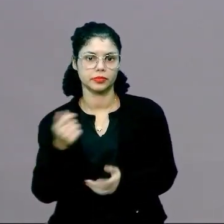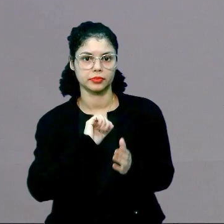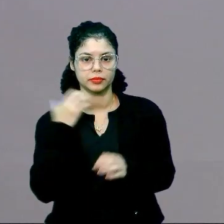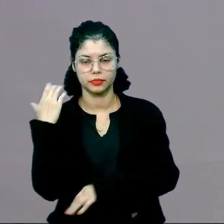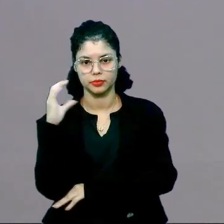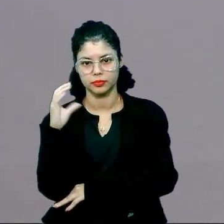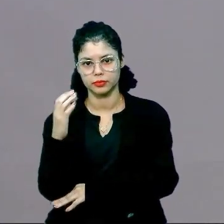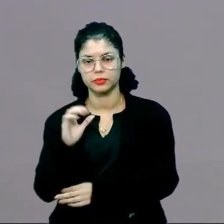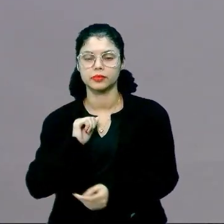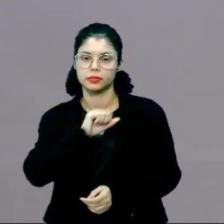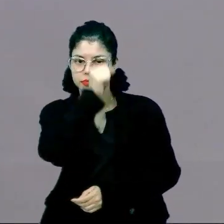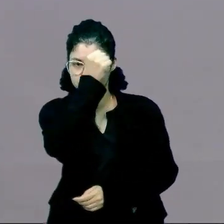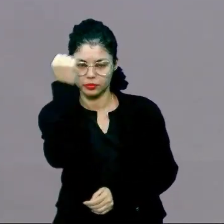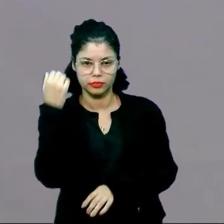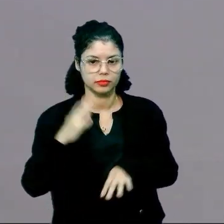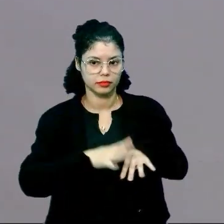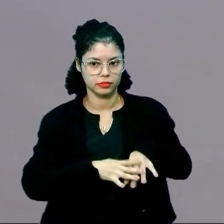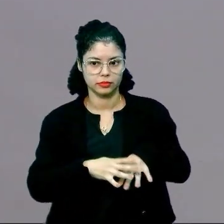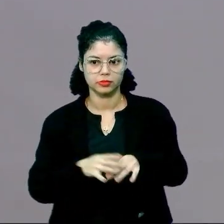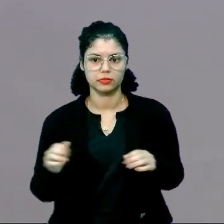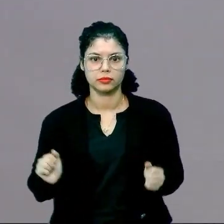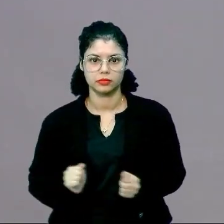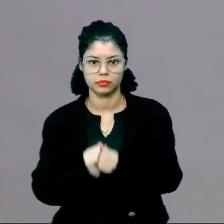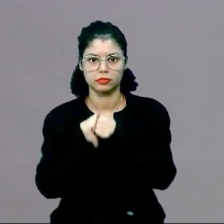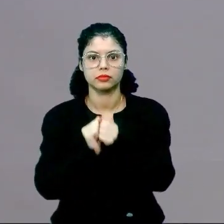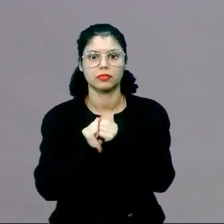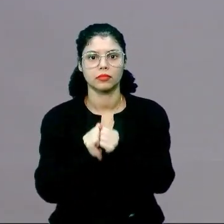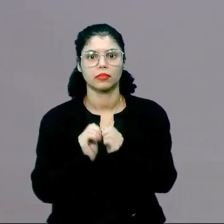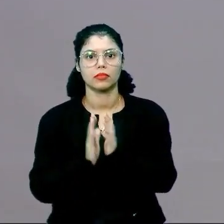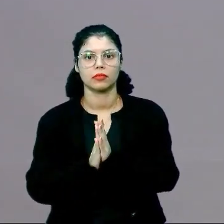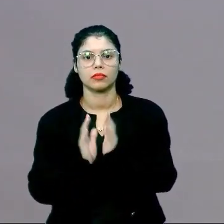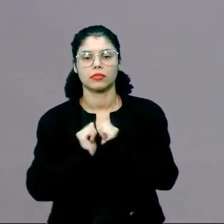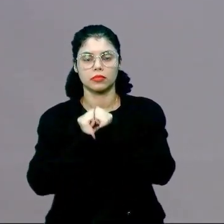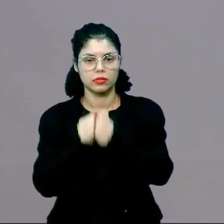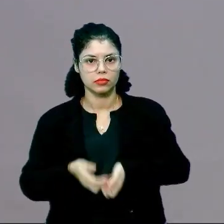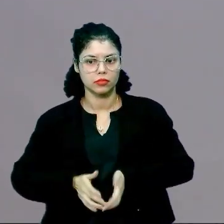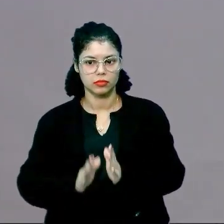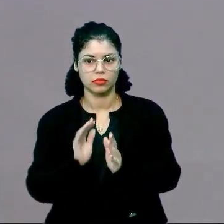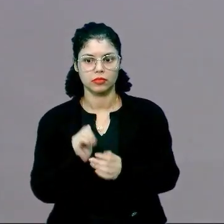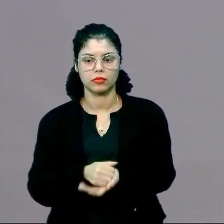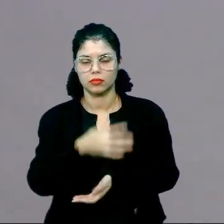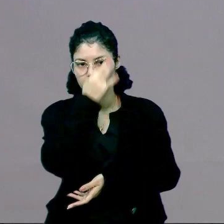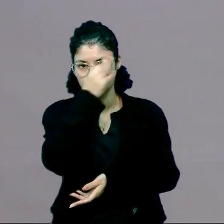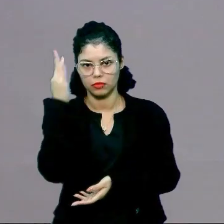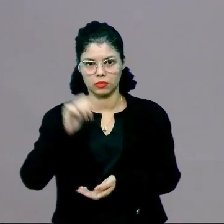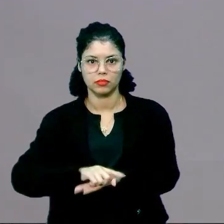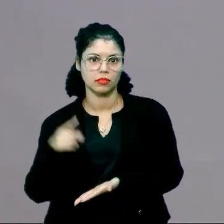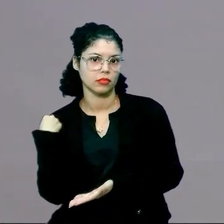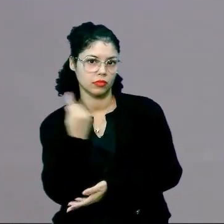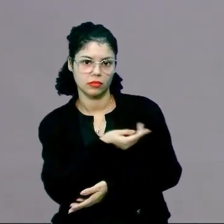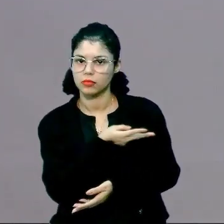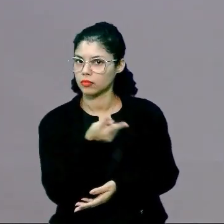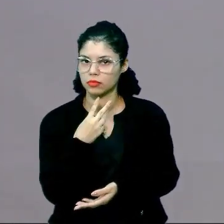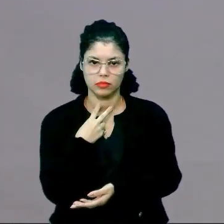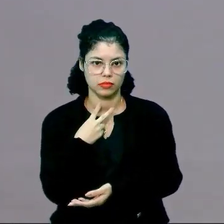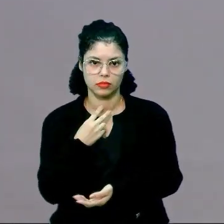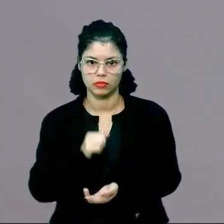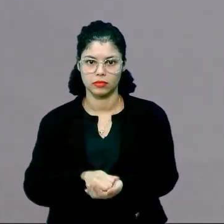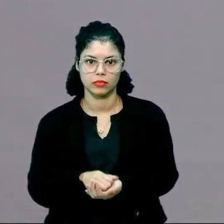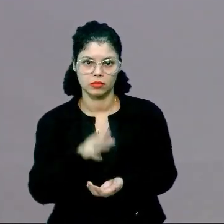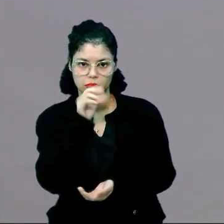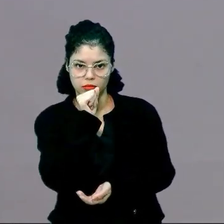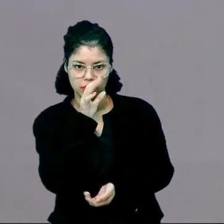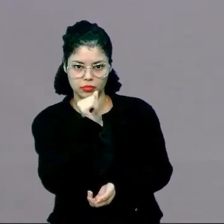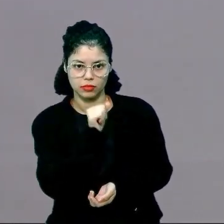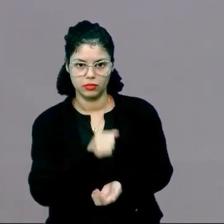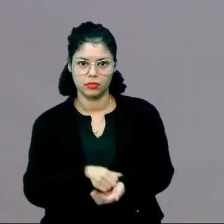ciências, como a sociologia, a matemática, elas vão nascer com a filosofia. Eu sempre costumo dizer que nós não podemos apanhar laranja